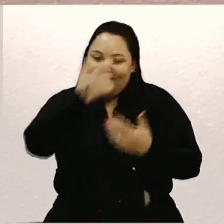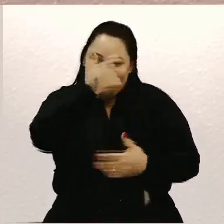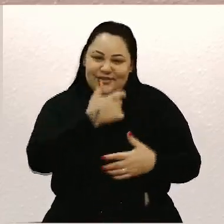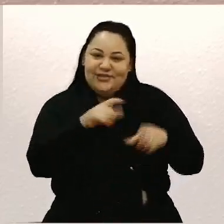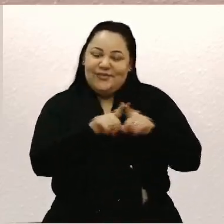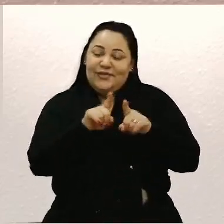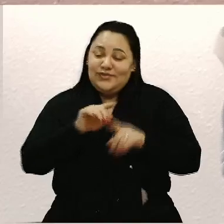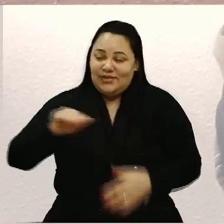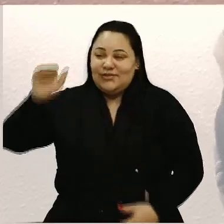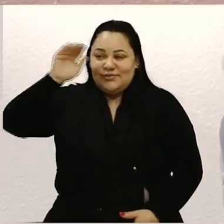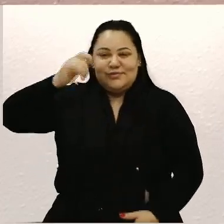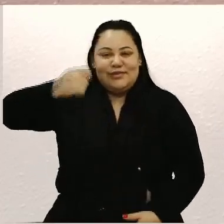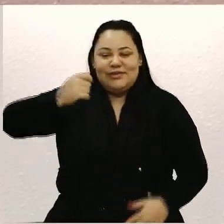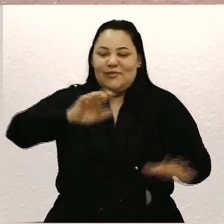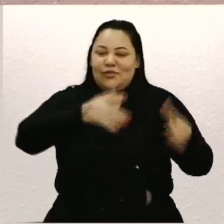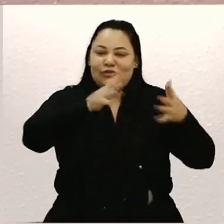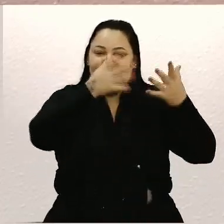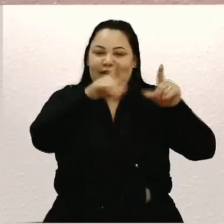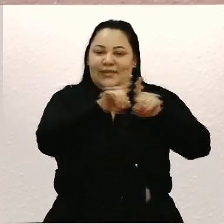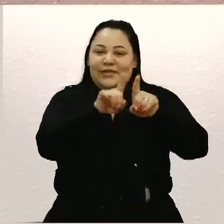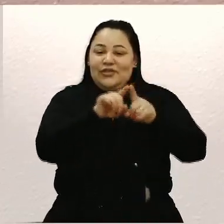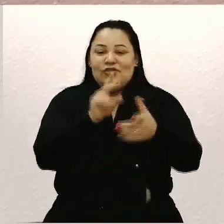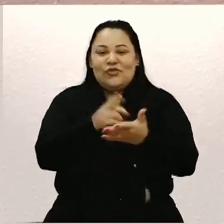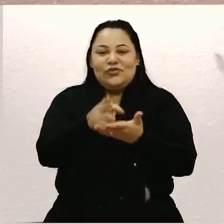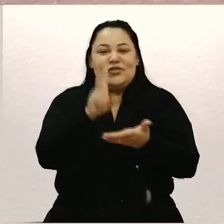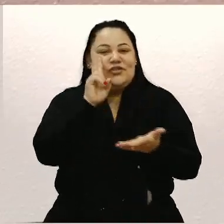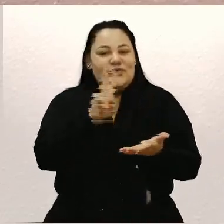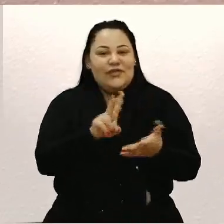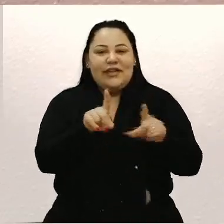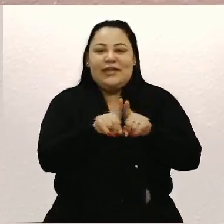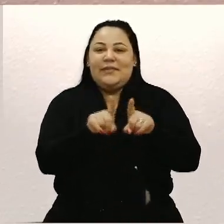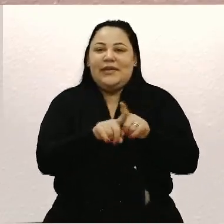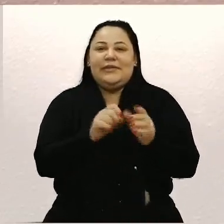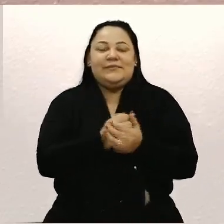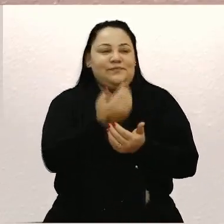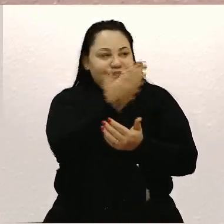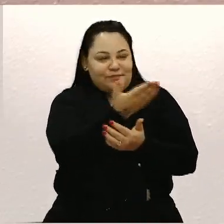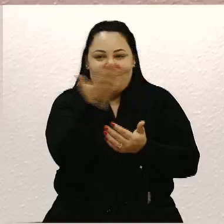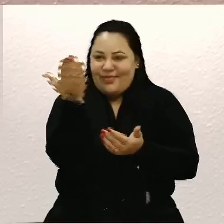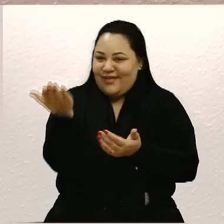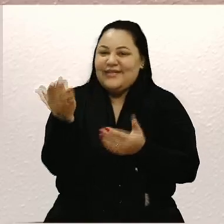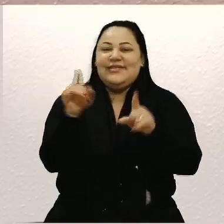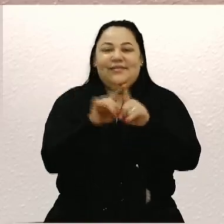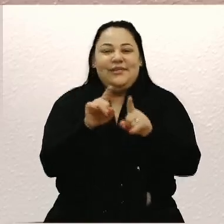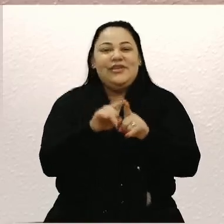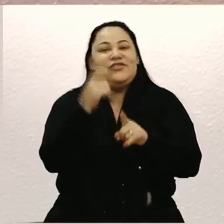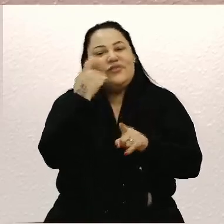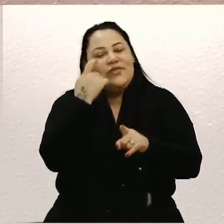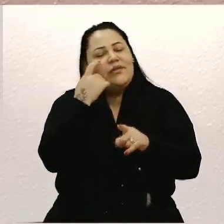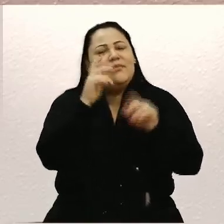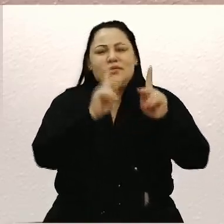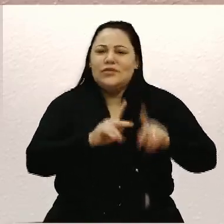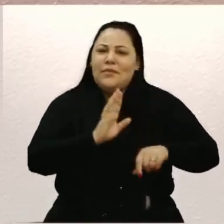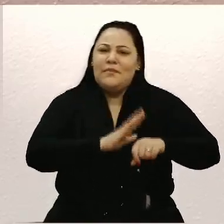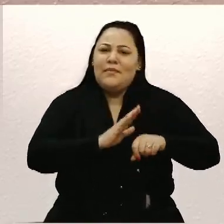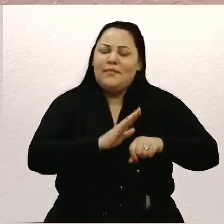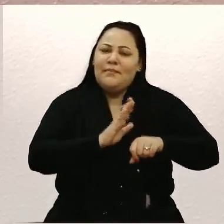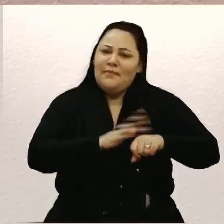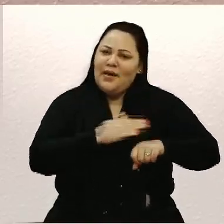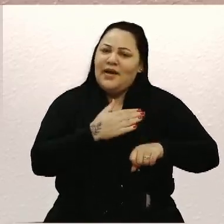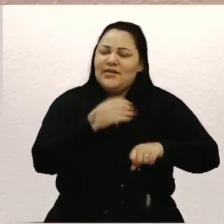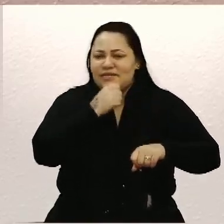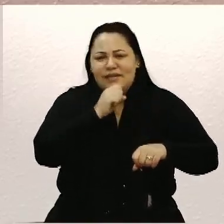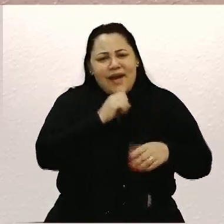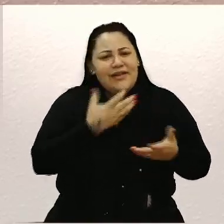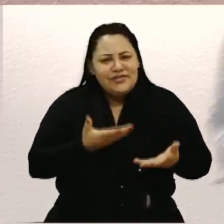aos adultos, a gente vê cada vez mais, né? Gemerson e Felipe, quanto a gente vê pessoas de mais idade